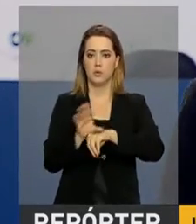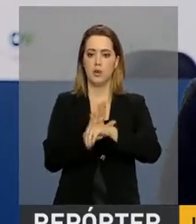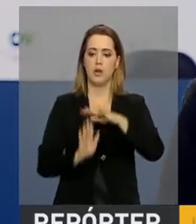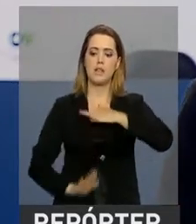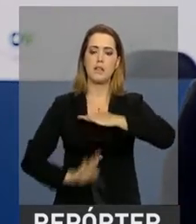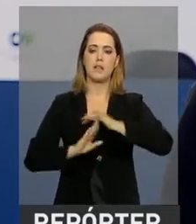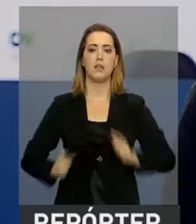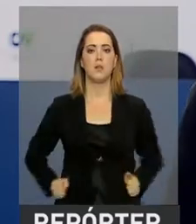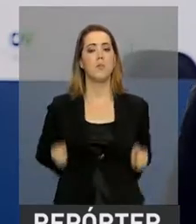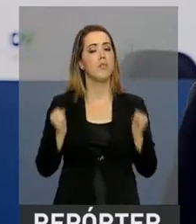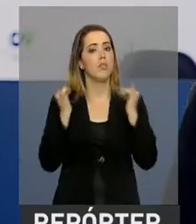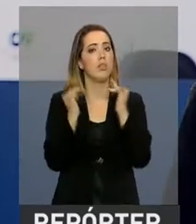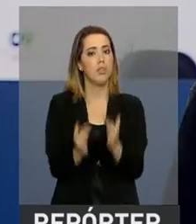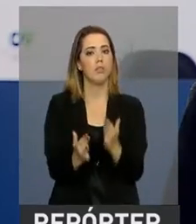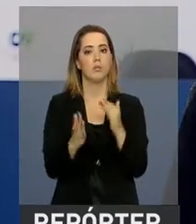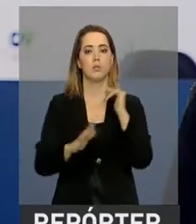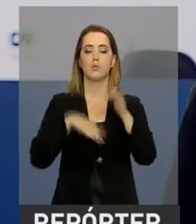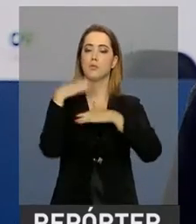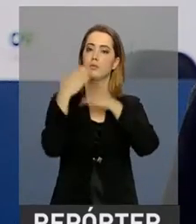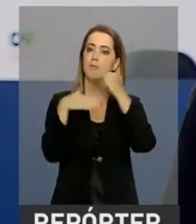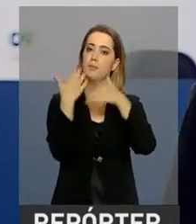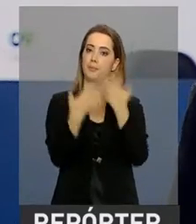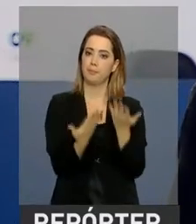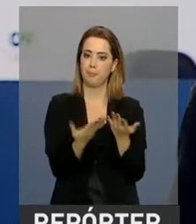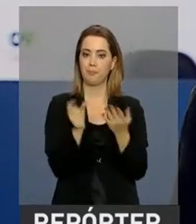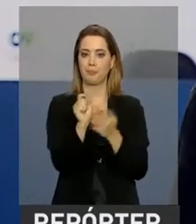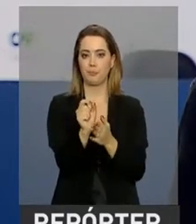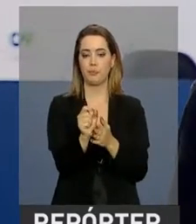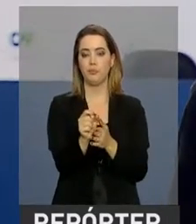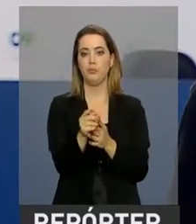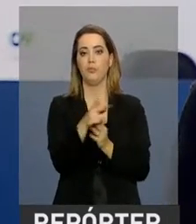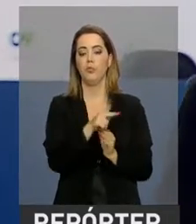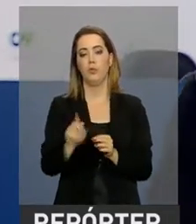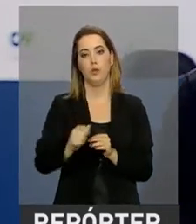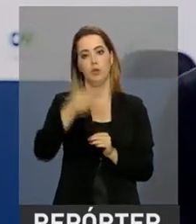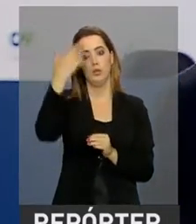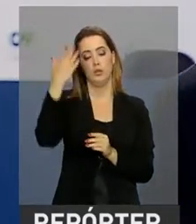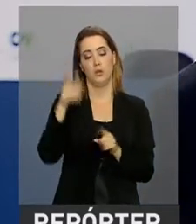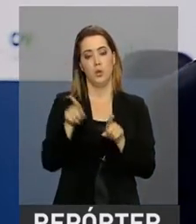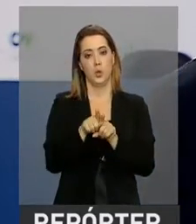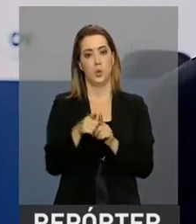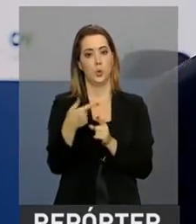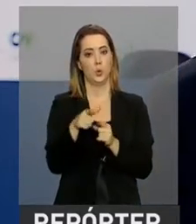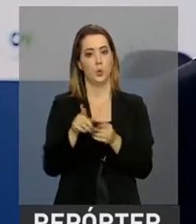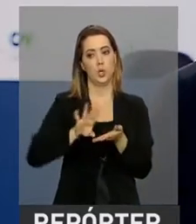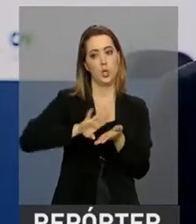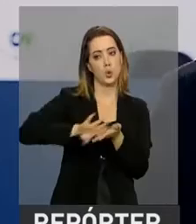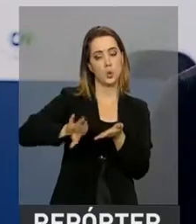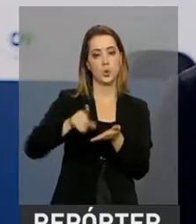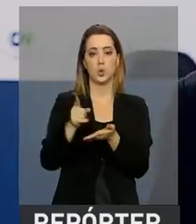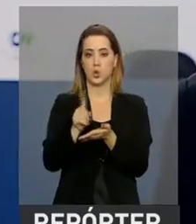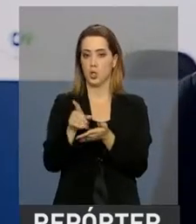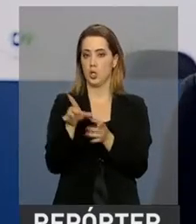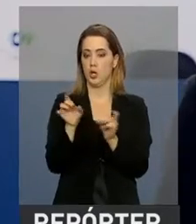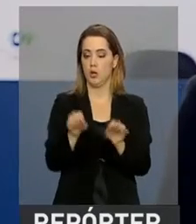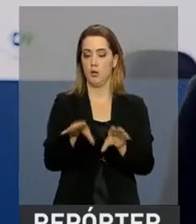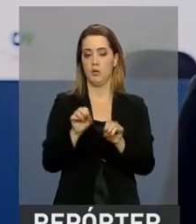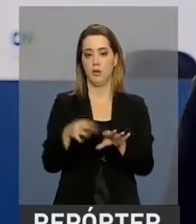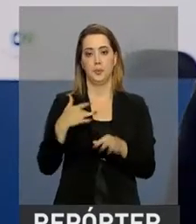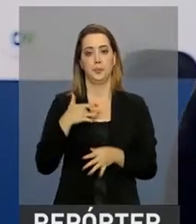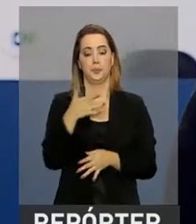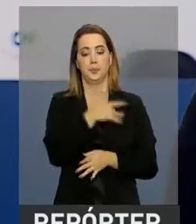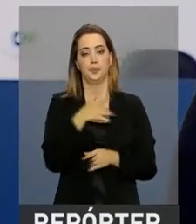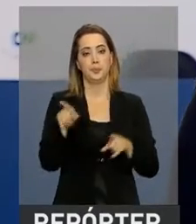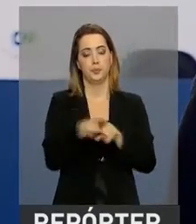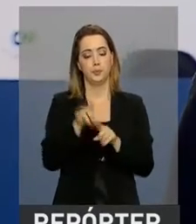limita o crescimento dos gastos públicos segundo ele a medida não vai tirar recursos da saúde nem da educação